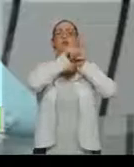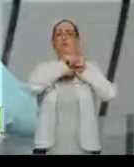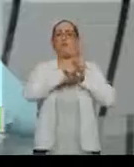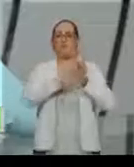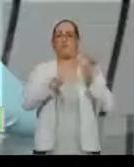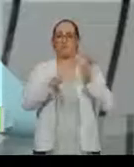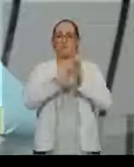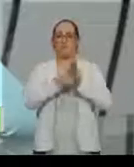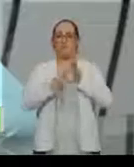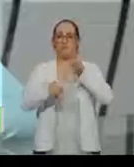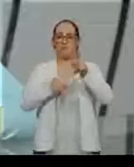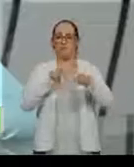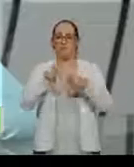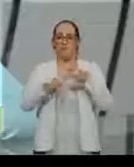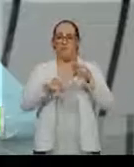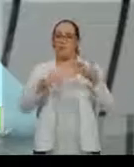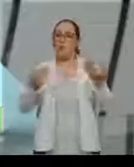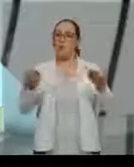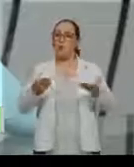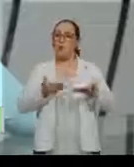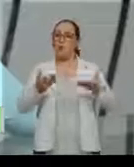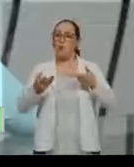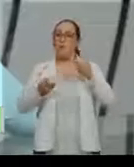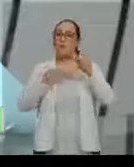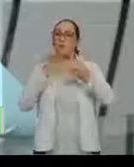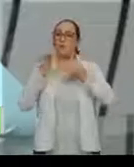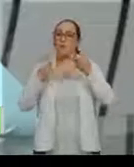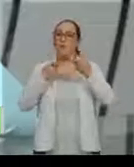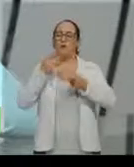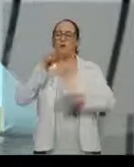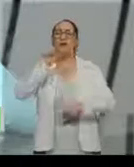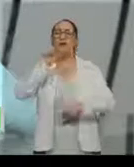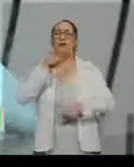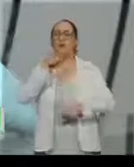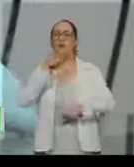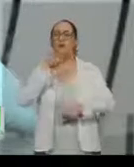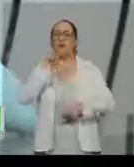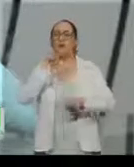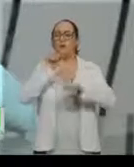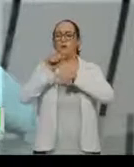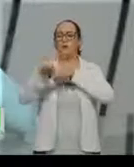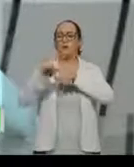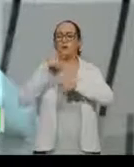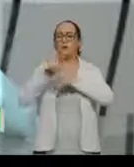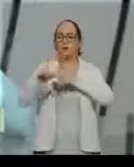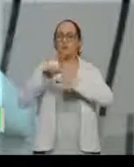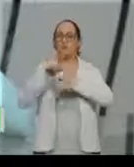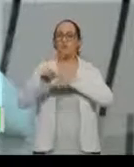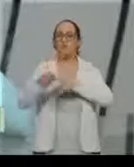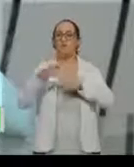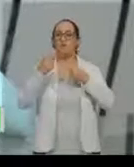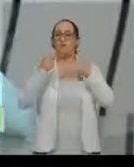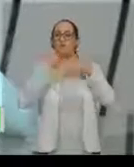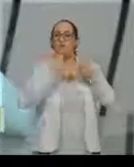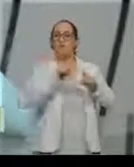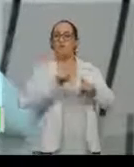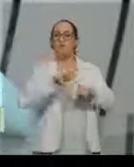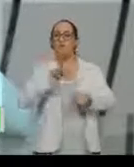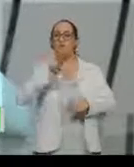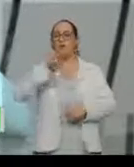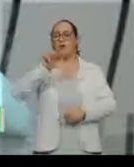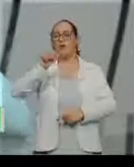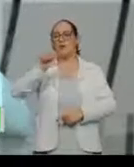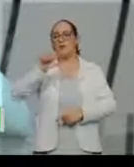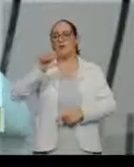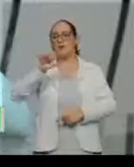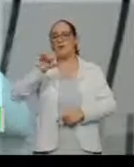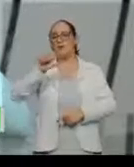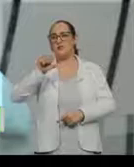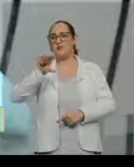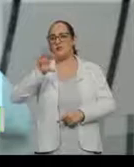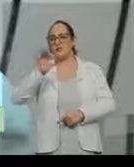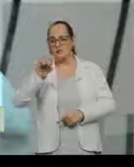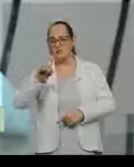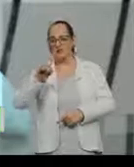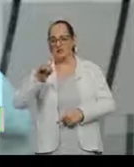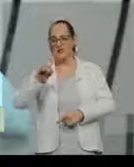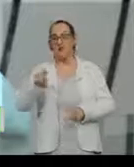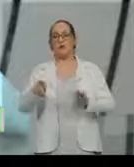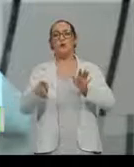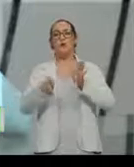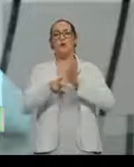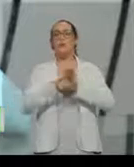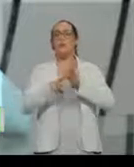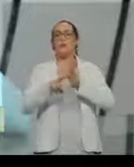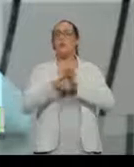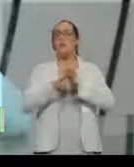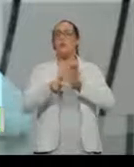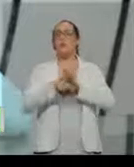hoje nós falamos muito sobre o movimento antirracista, a gente fala aí a busca por medidas afirmativas, né? Ou seja,